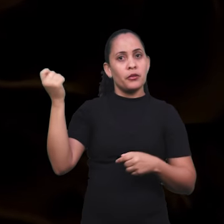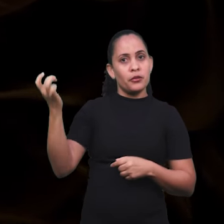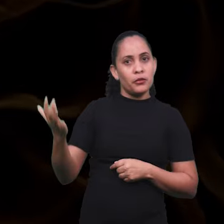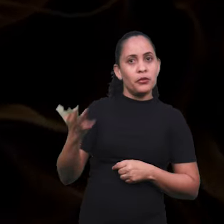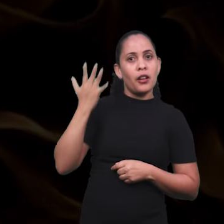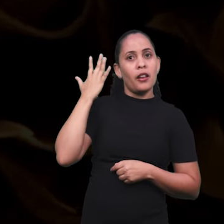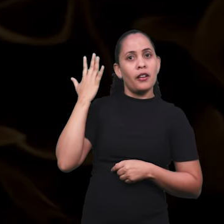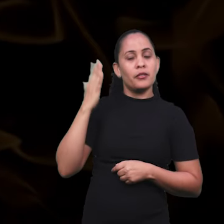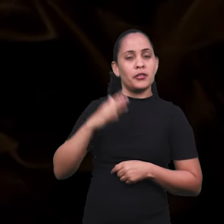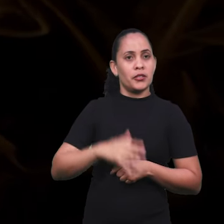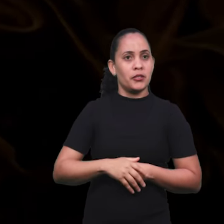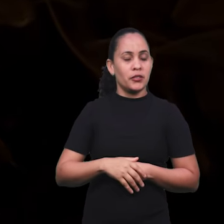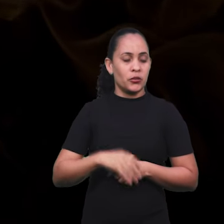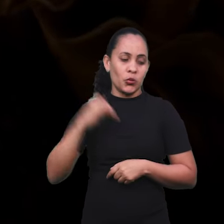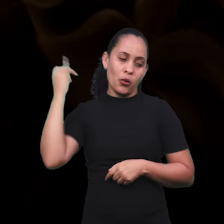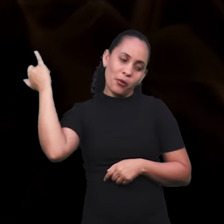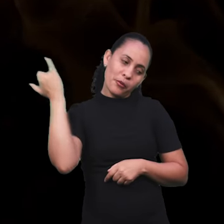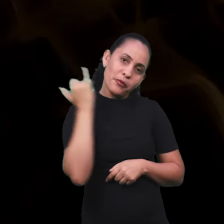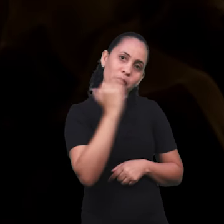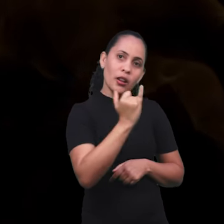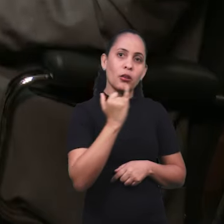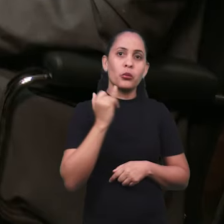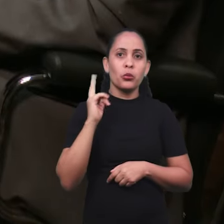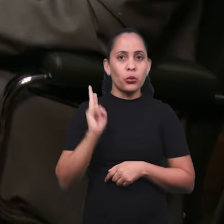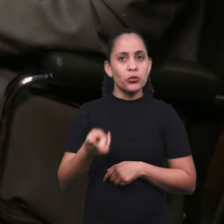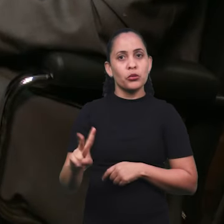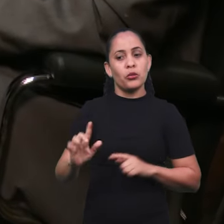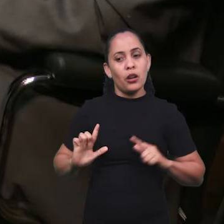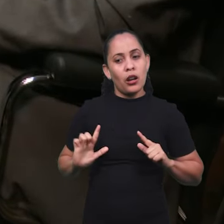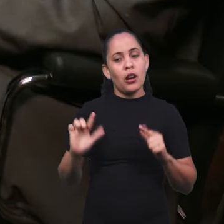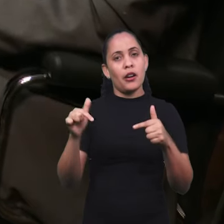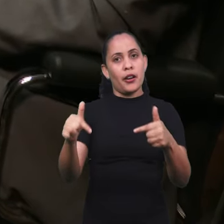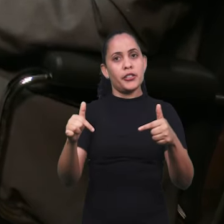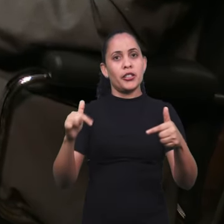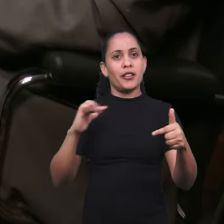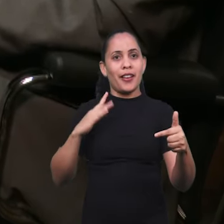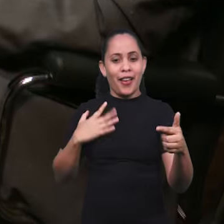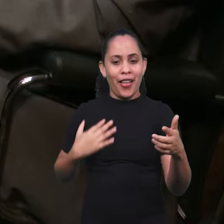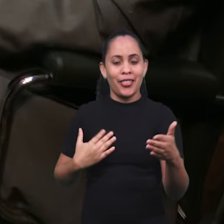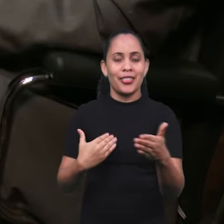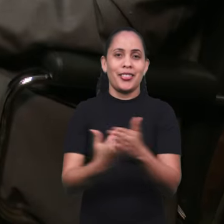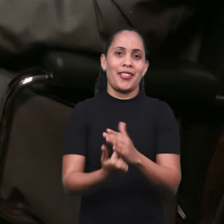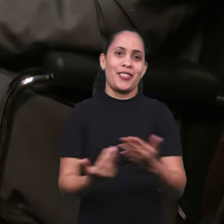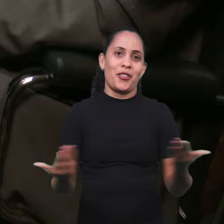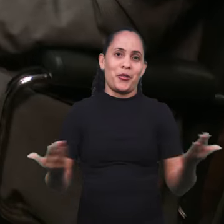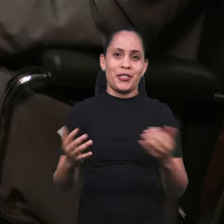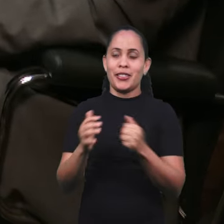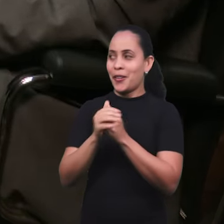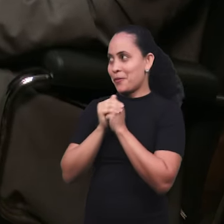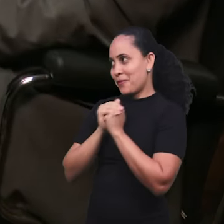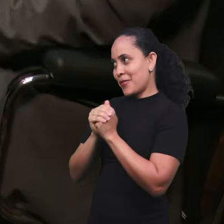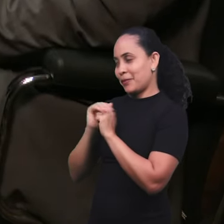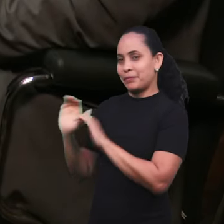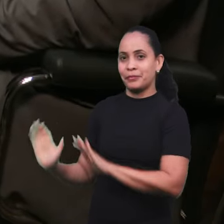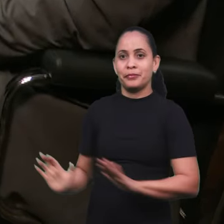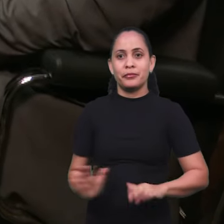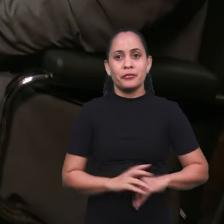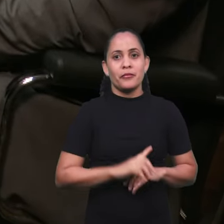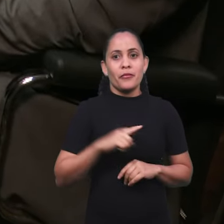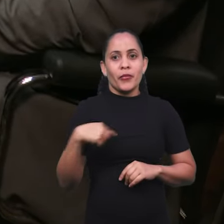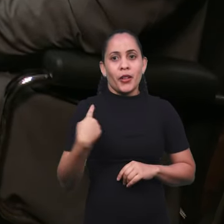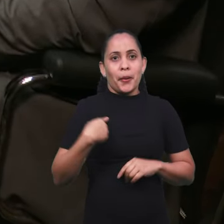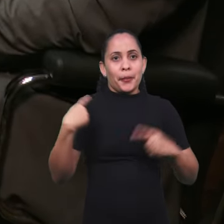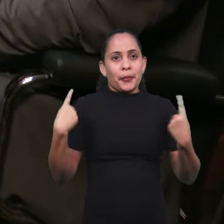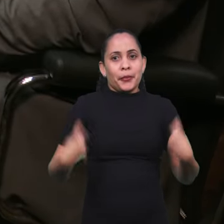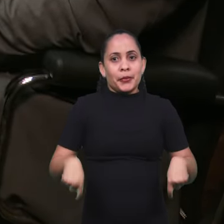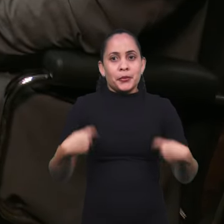em Siló pela palavra do Senhor. Né? Isso continuou operando, Glória né? a Deus. E continua até hoje, né? Verdade. Amém. Bom, a gente